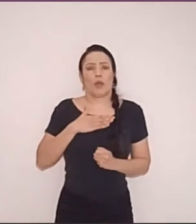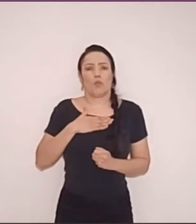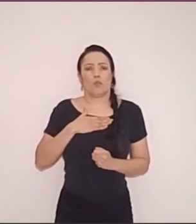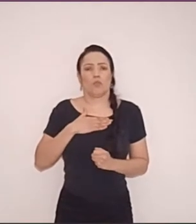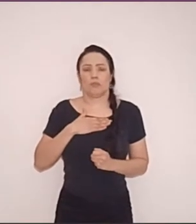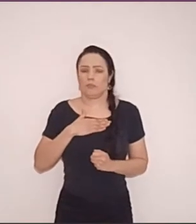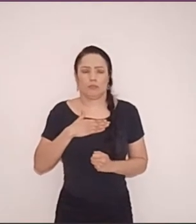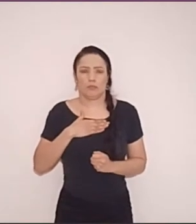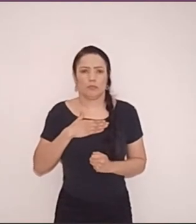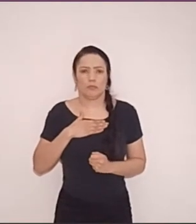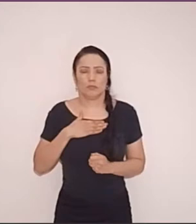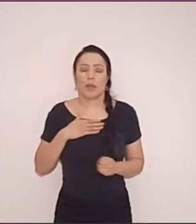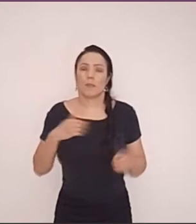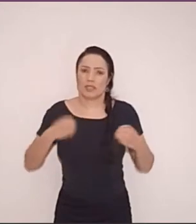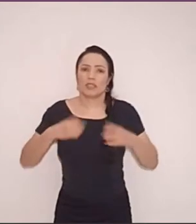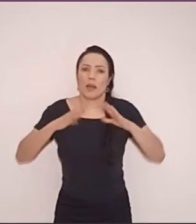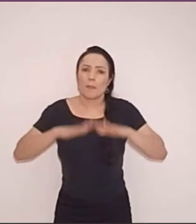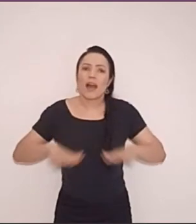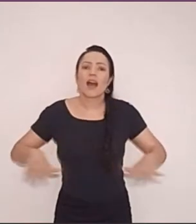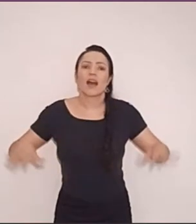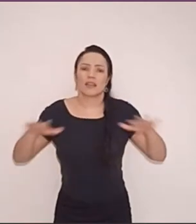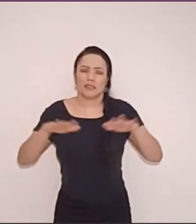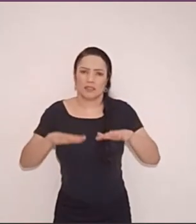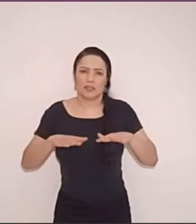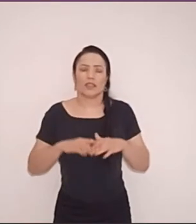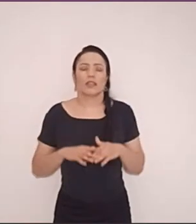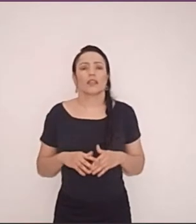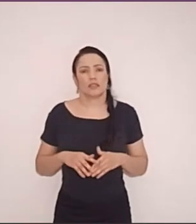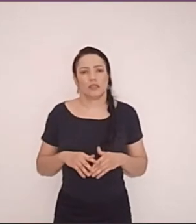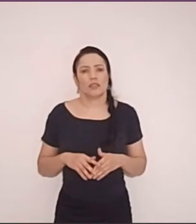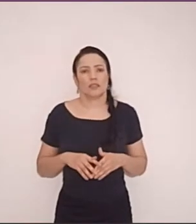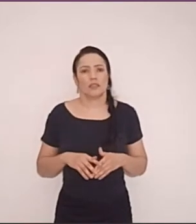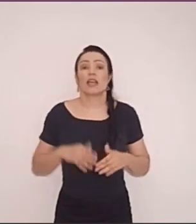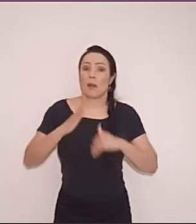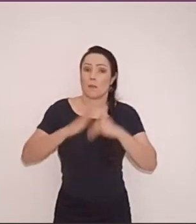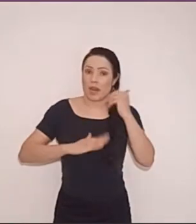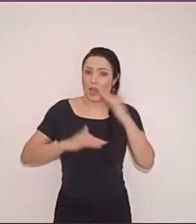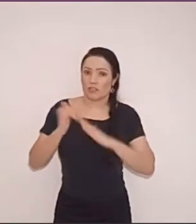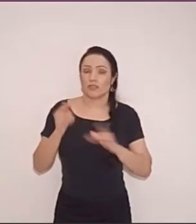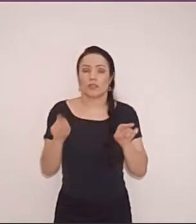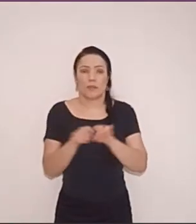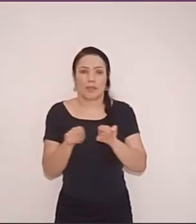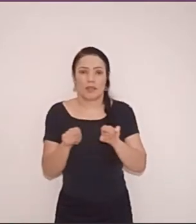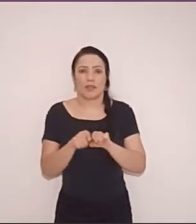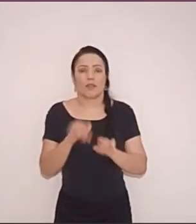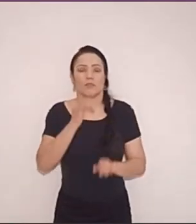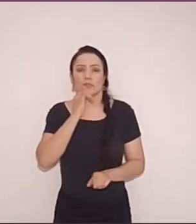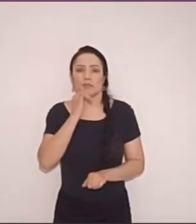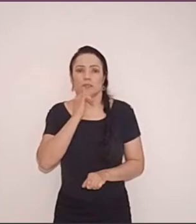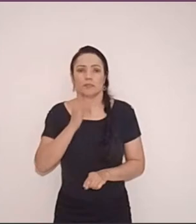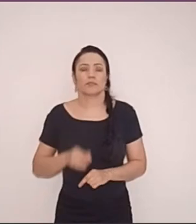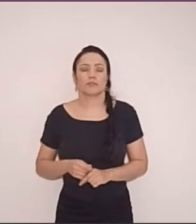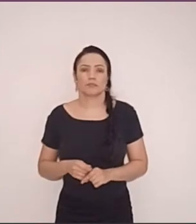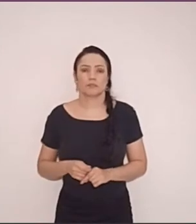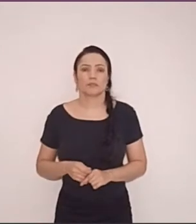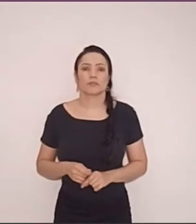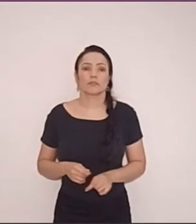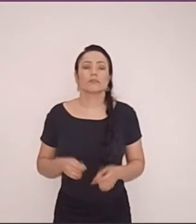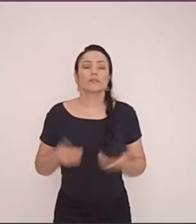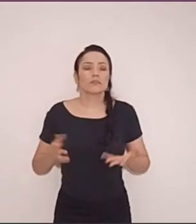dimensão cosmológica teórica e tem uma dimensão que de ordem prática por exemplo de países